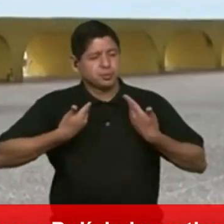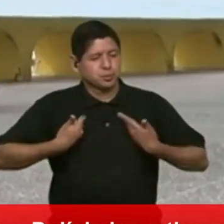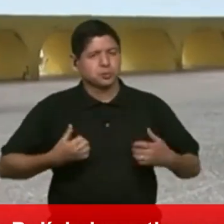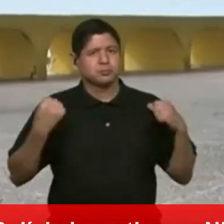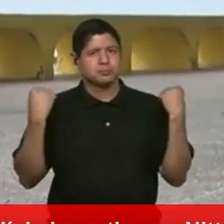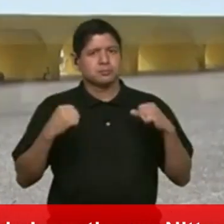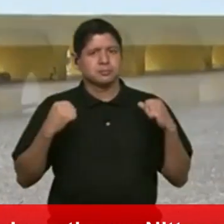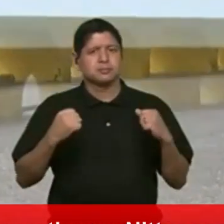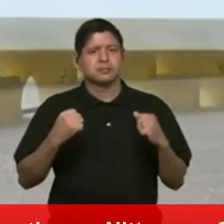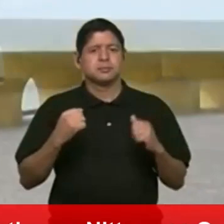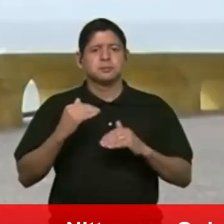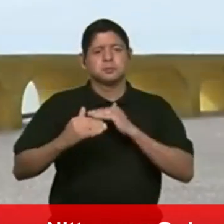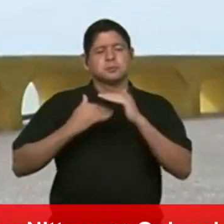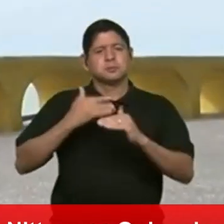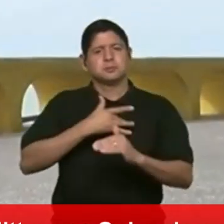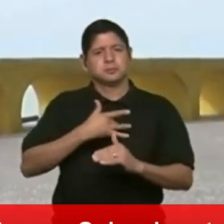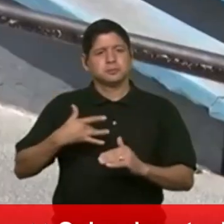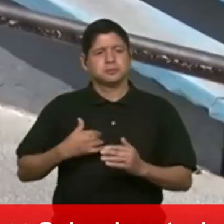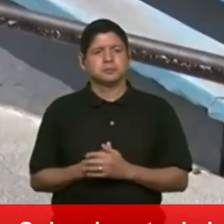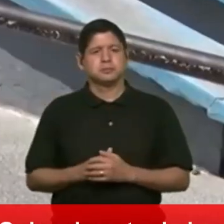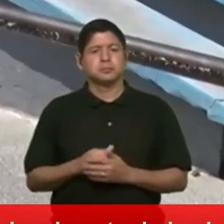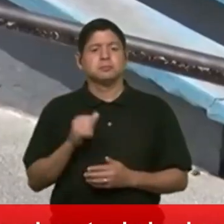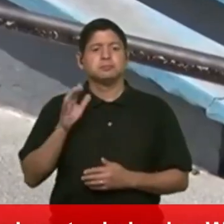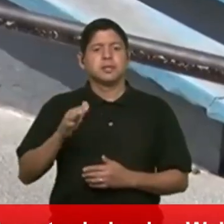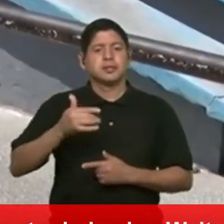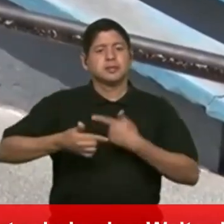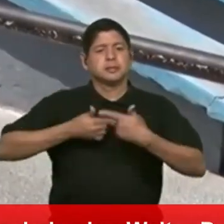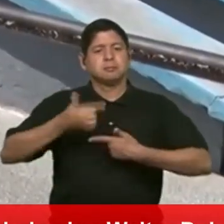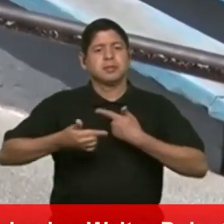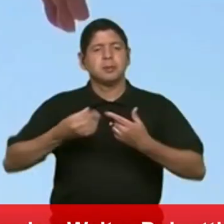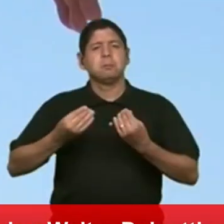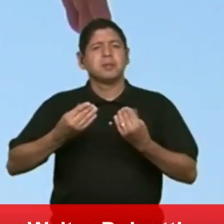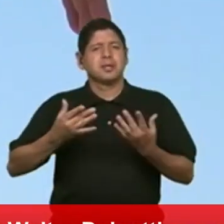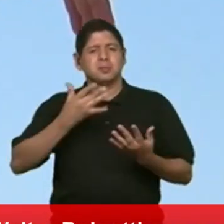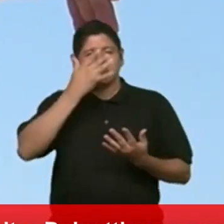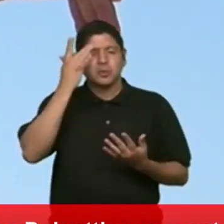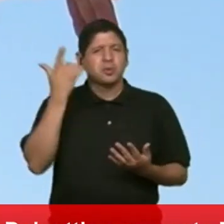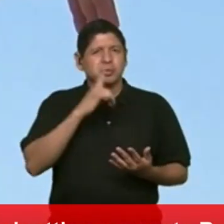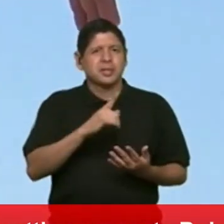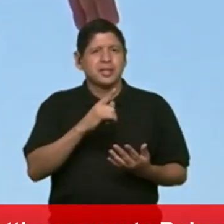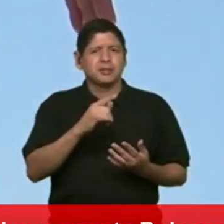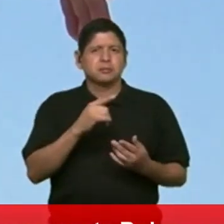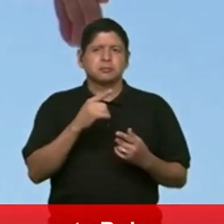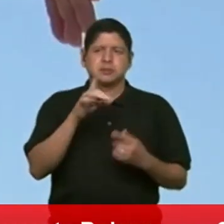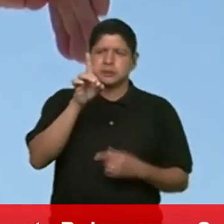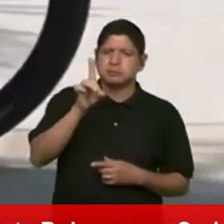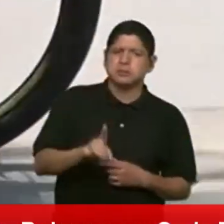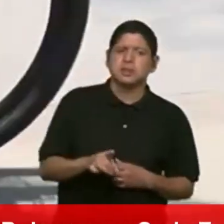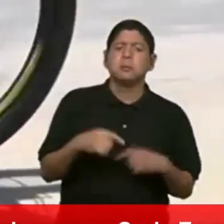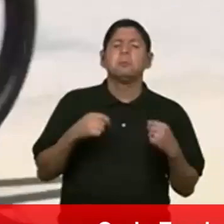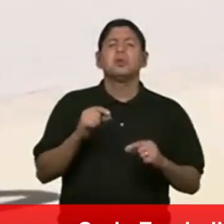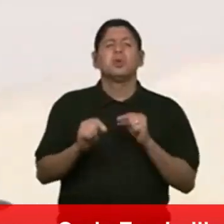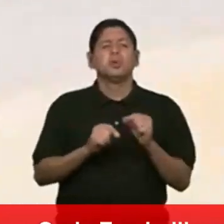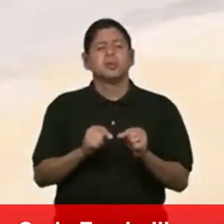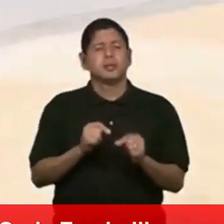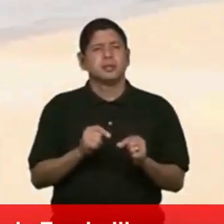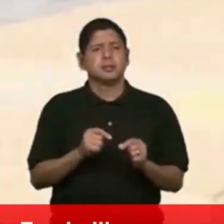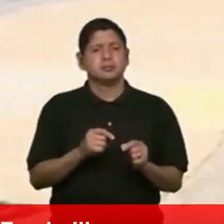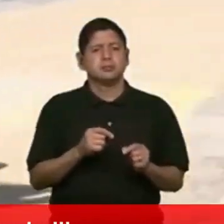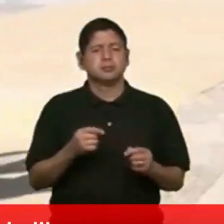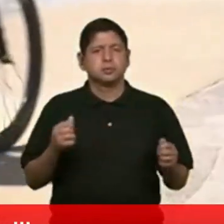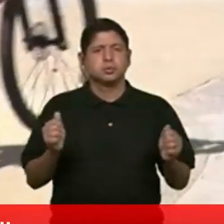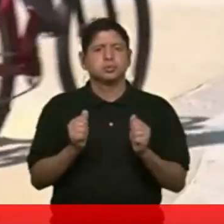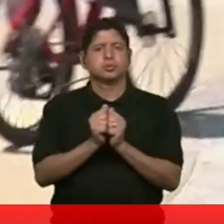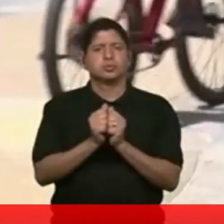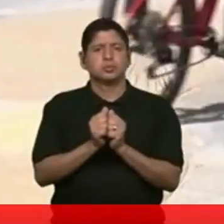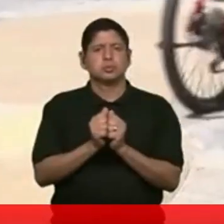na melhora do quadro dela. Mas o trabalho para que a pessoa possa lidar melhor com a depressão precisa ser feito numa parceria entre